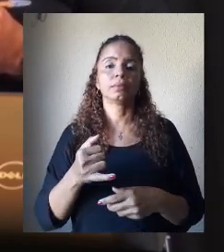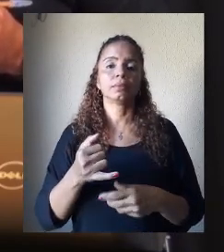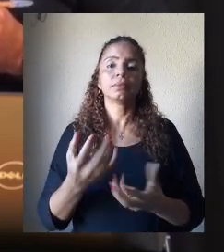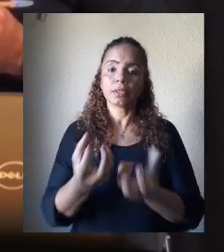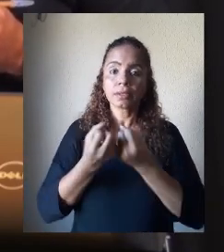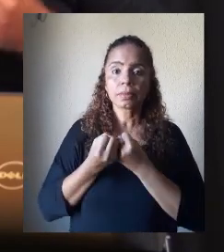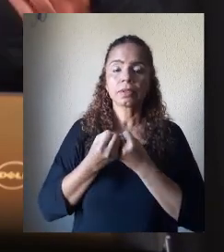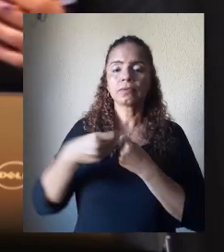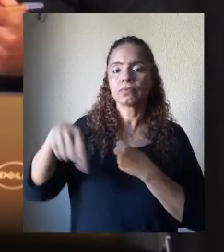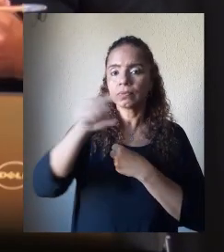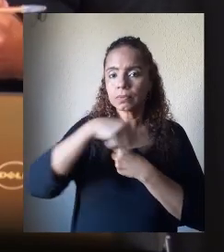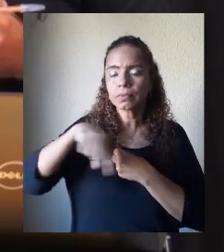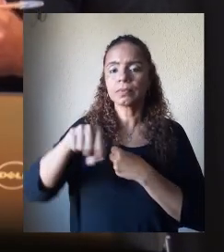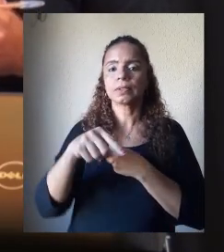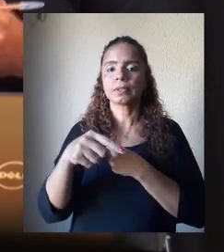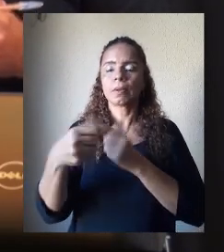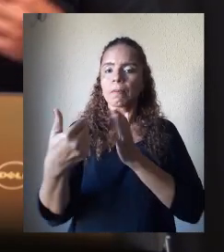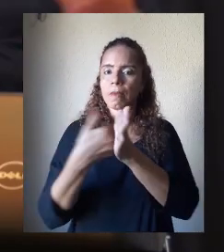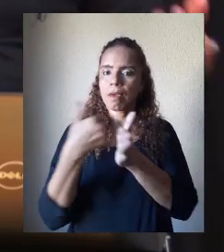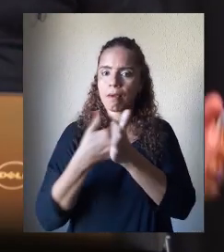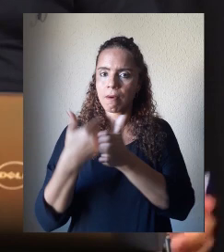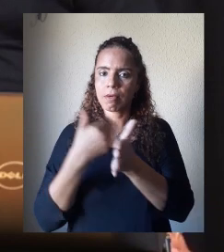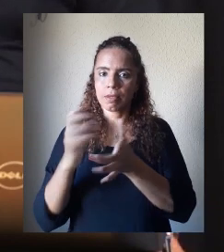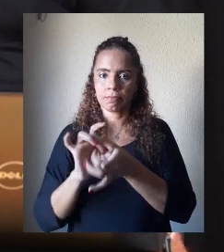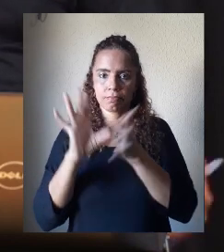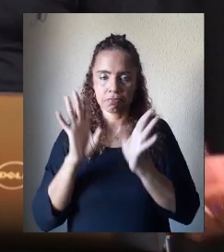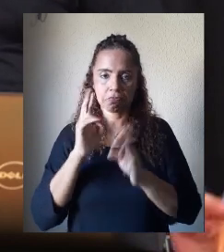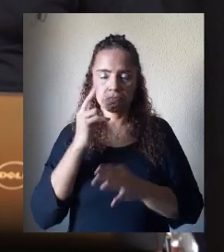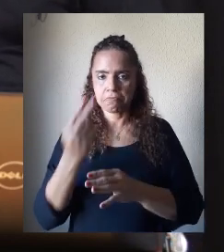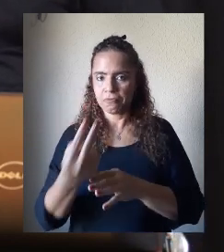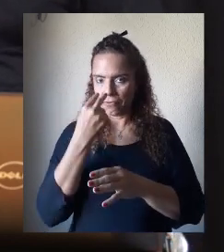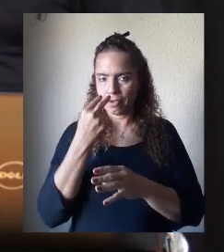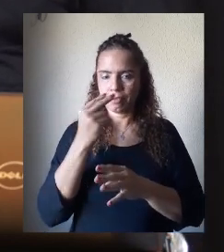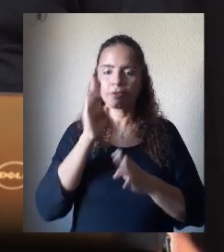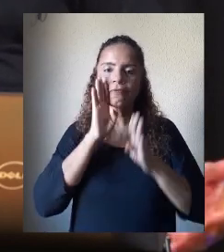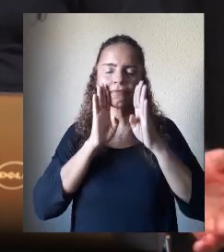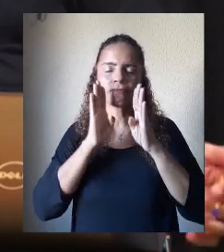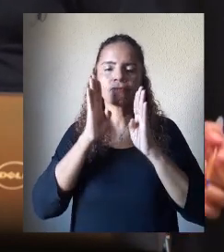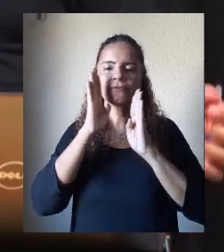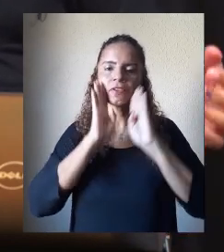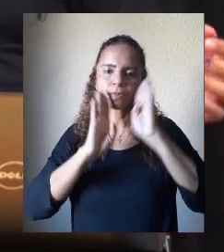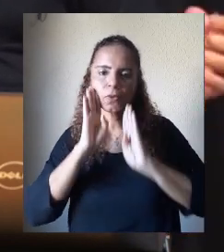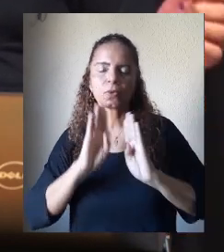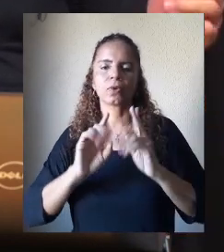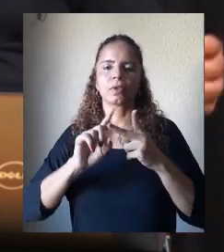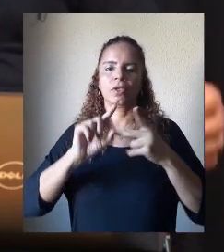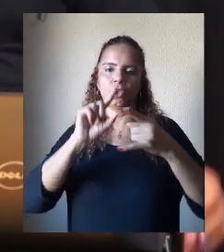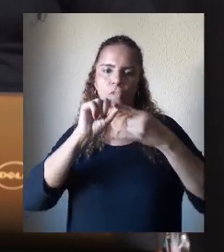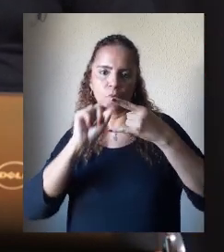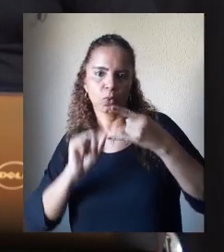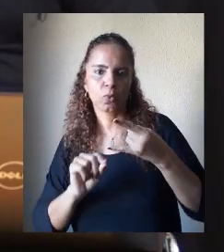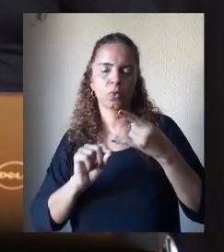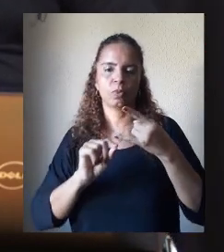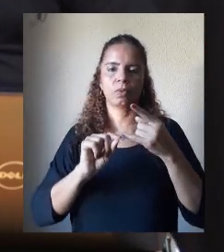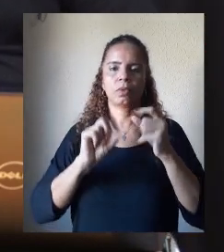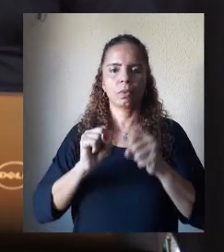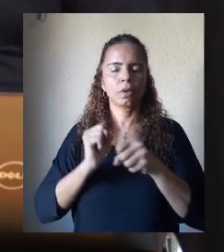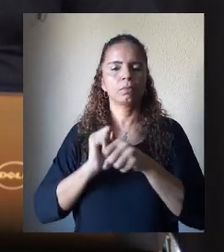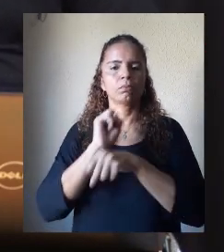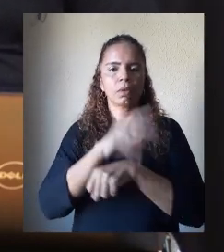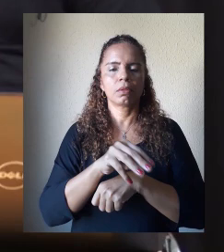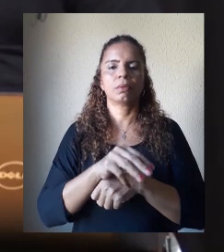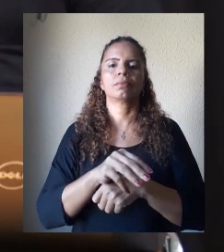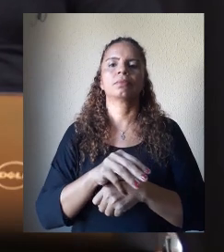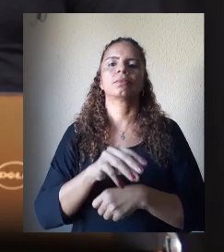as perguntas de vocês que estão assistindo aí pelo Facebook, YouTube, mandando para a imprensa da